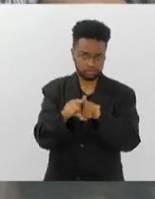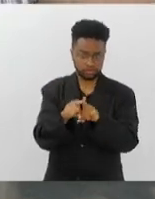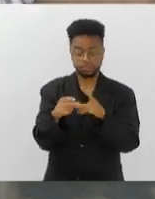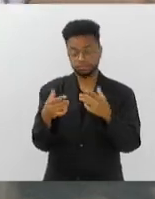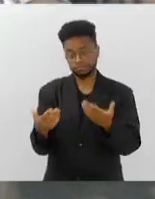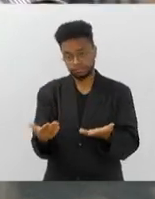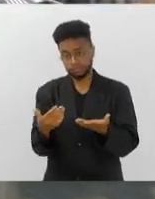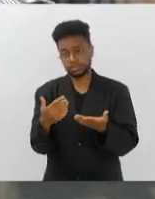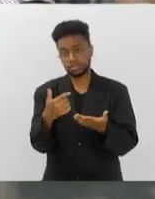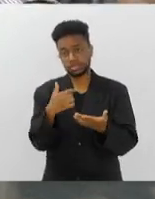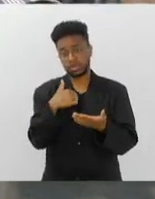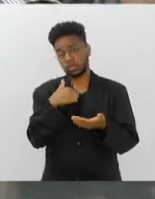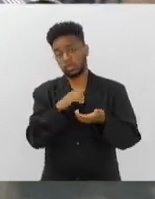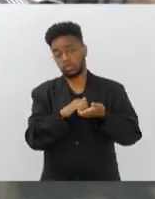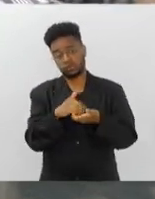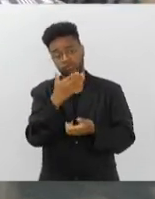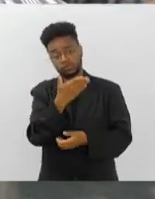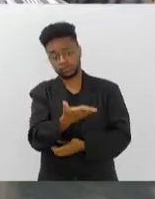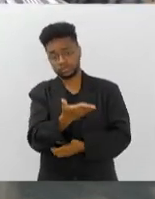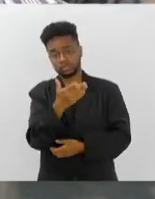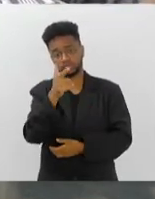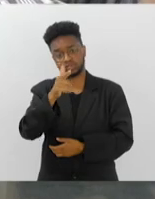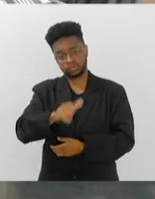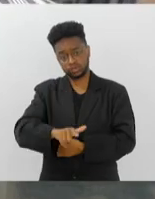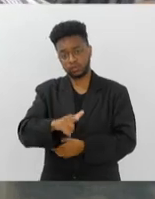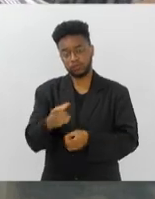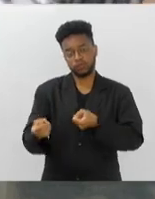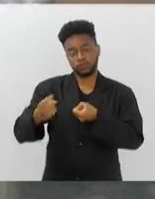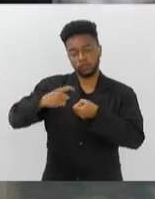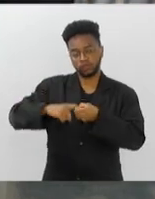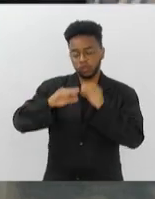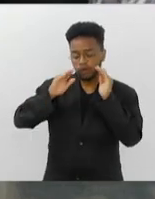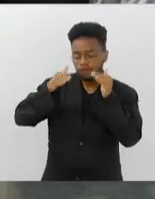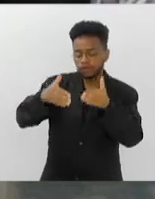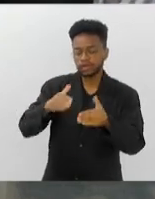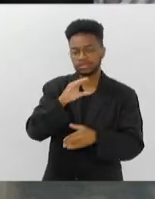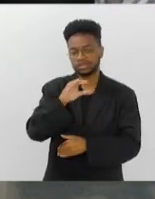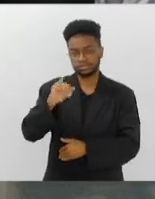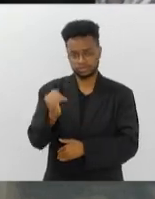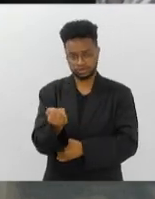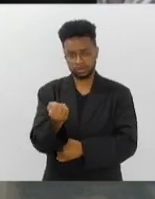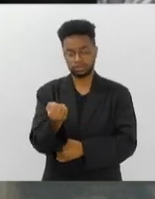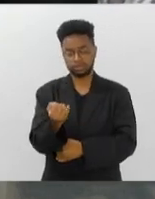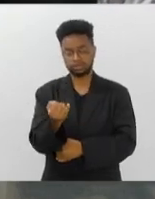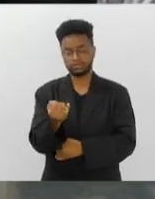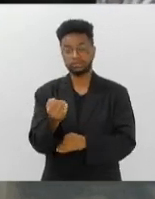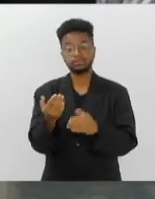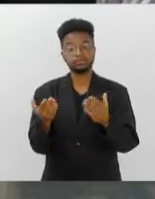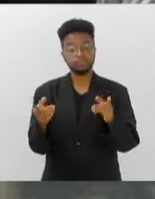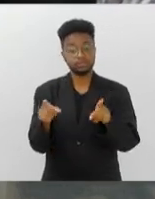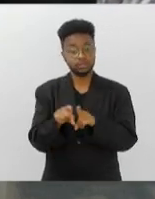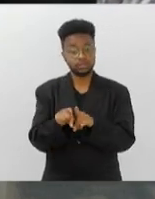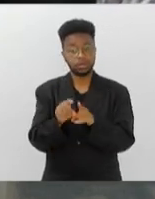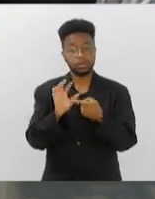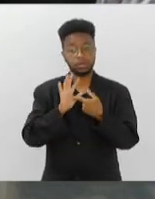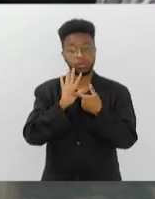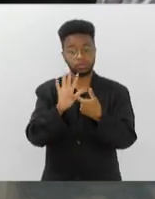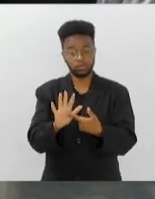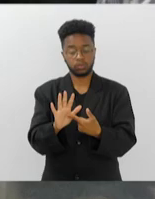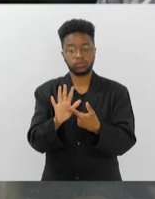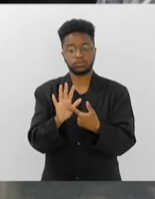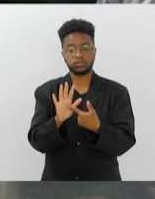saudando Vossa Excelência aqui de volta exclusivamente à CCJ e marcando que, apesar das